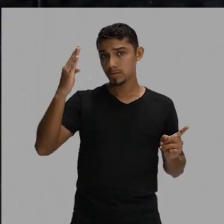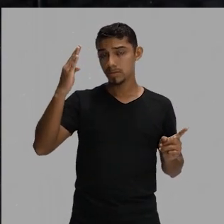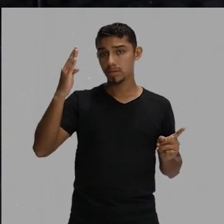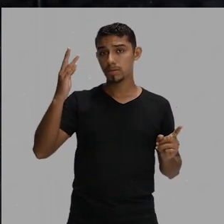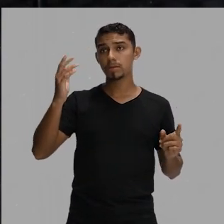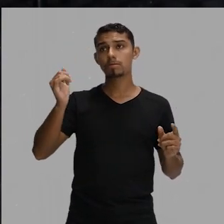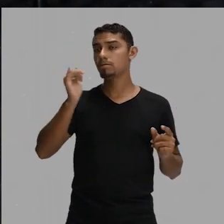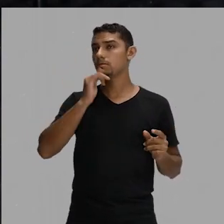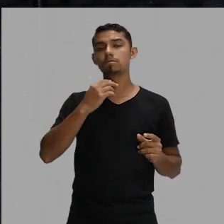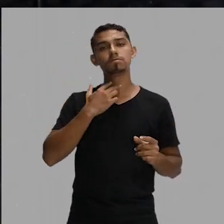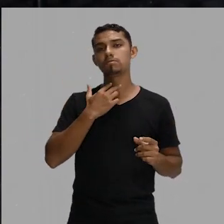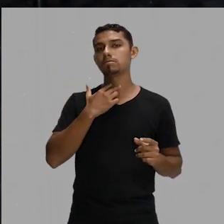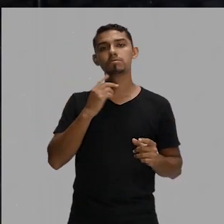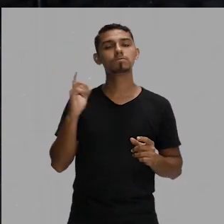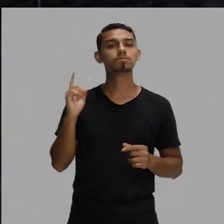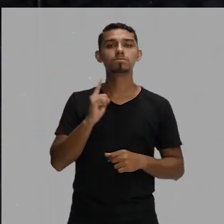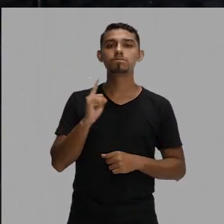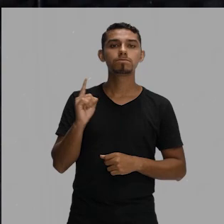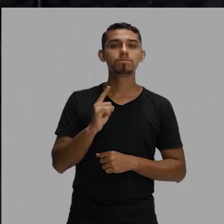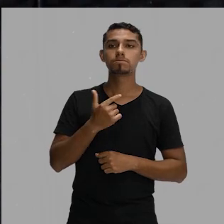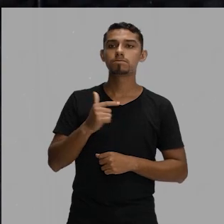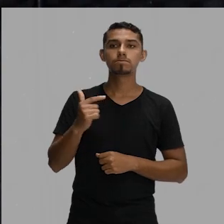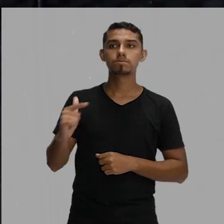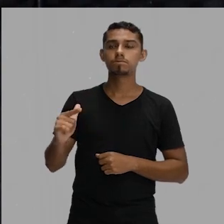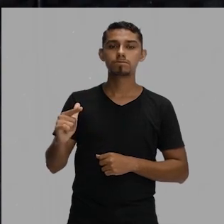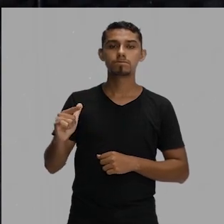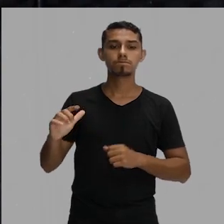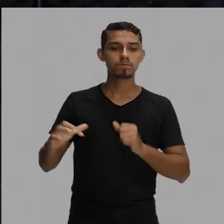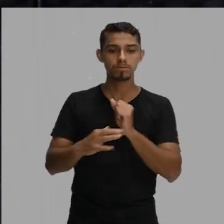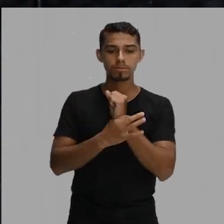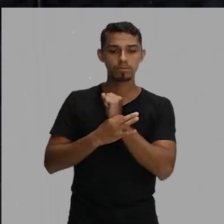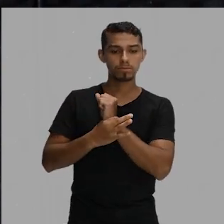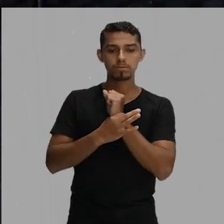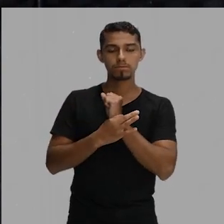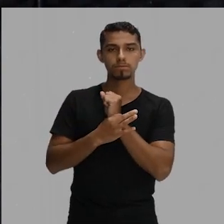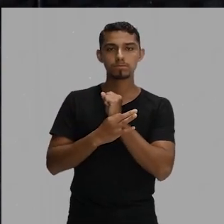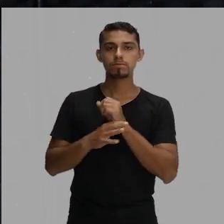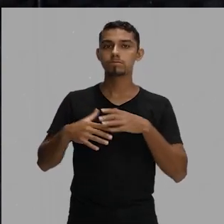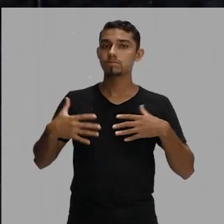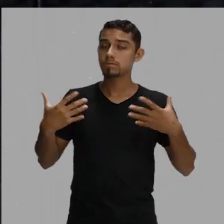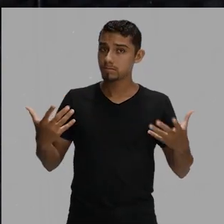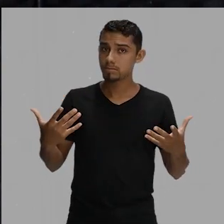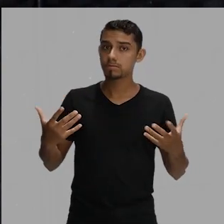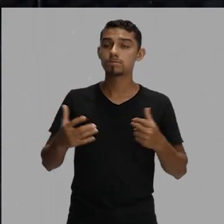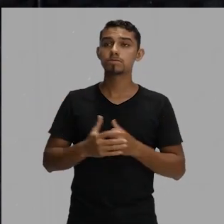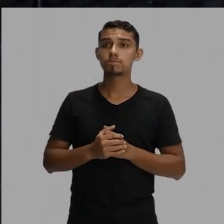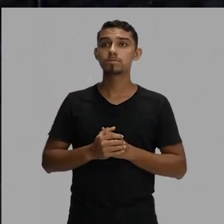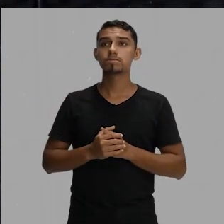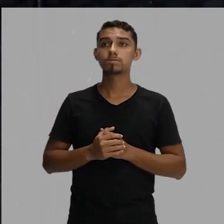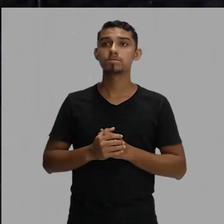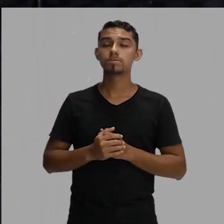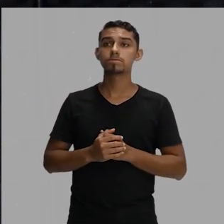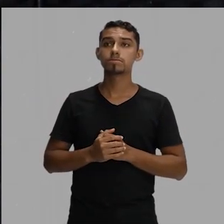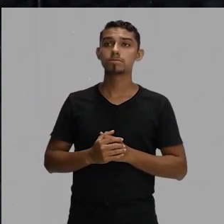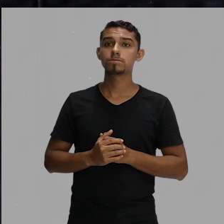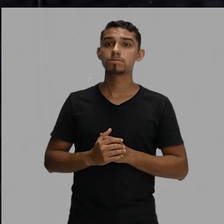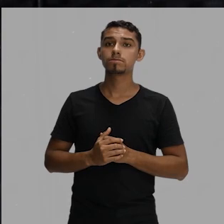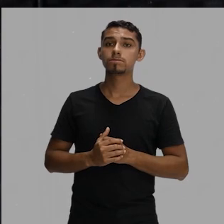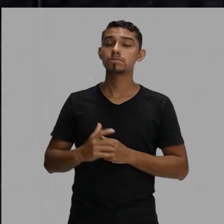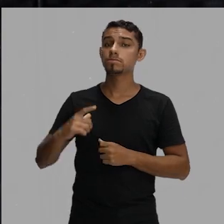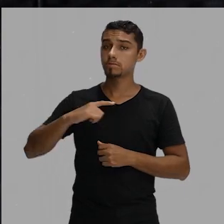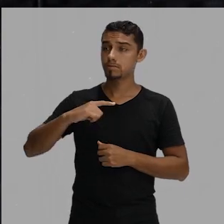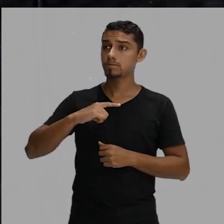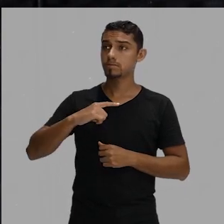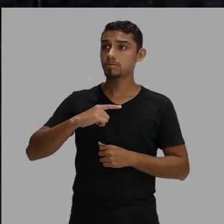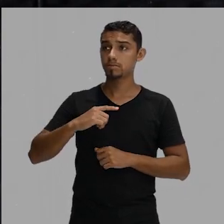Mayr, não está havendo isolamento reprodutivo entre eles. Então, nesse caso, eu tenho aqui